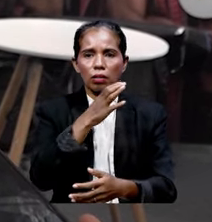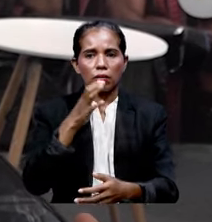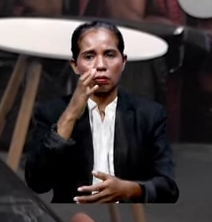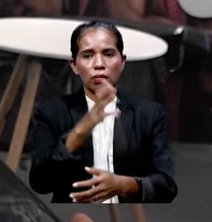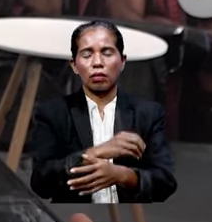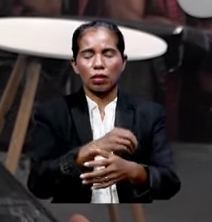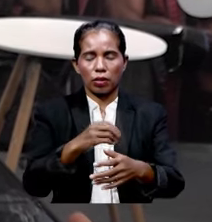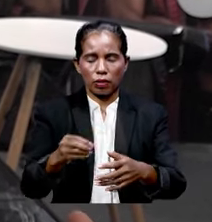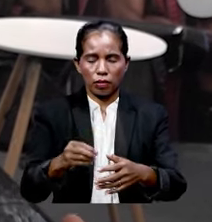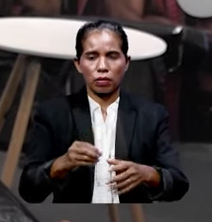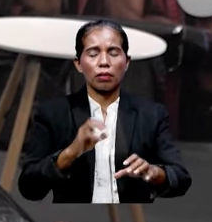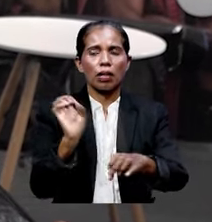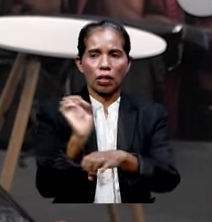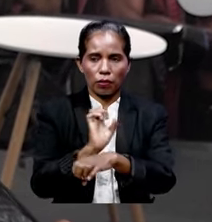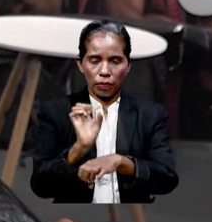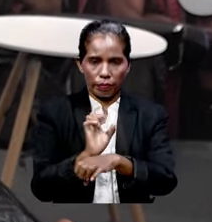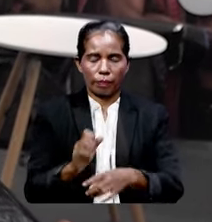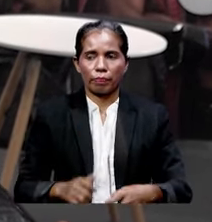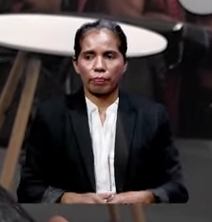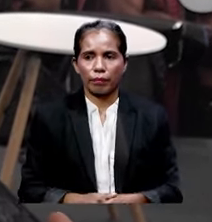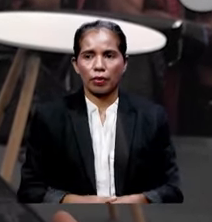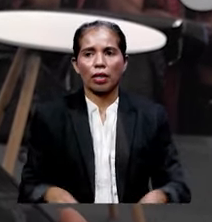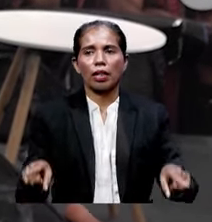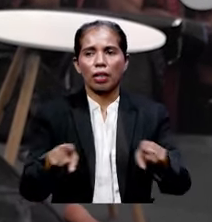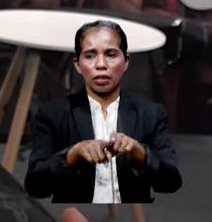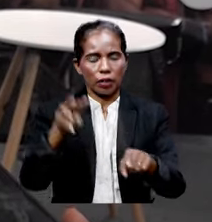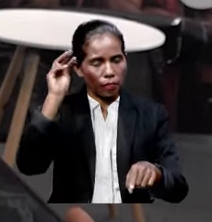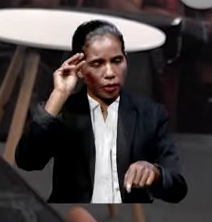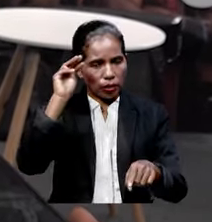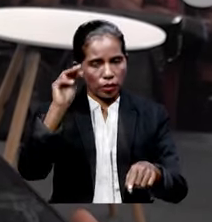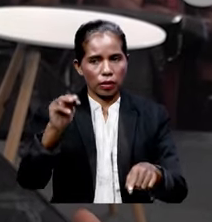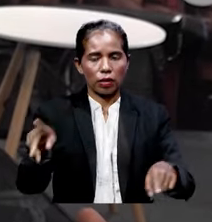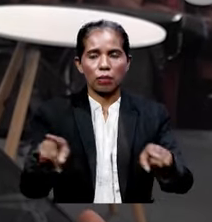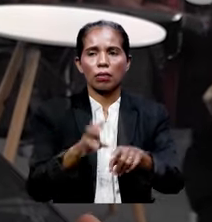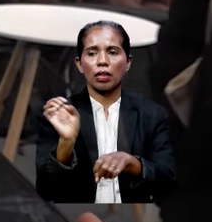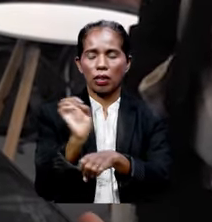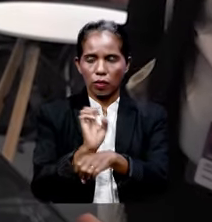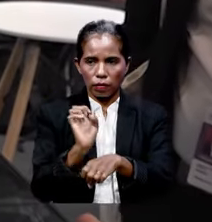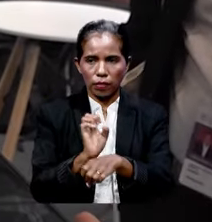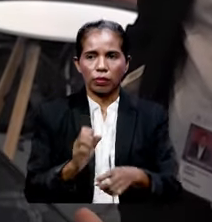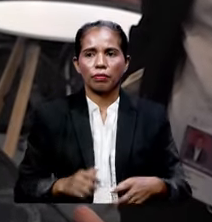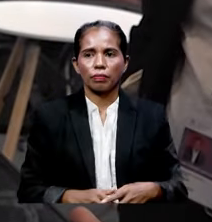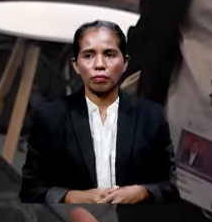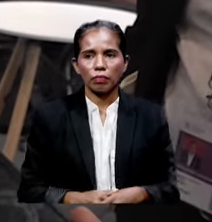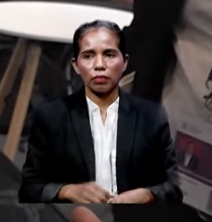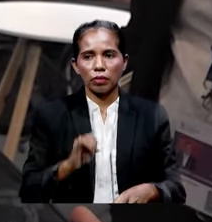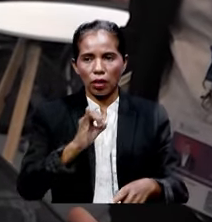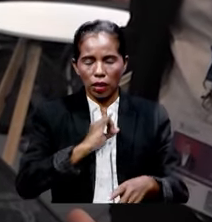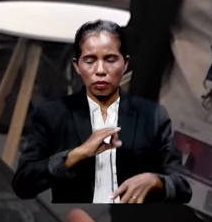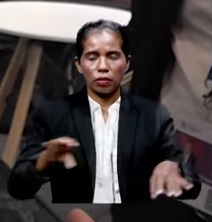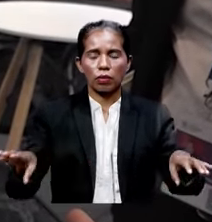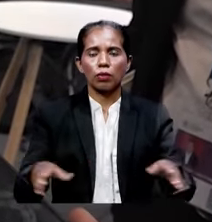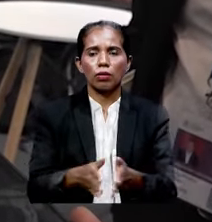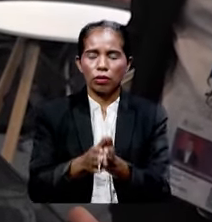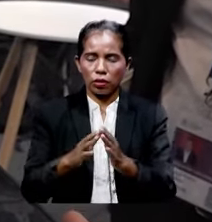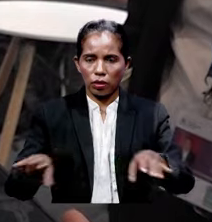RASIC. Ou economia. O ministro coordenador do assunto econômico, ao coordenar ela, não temos